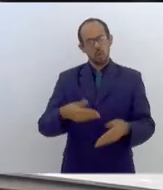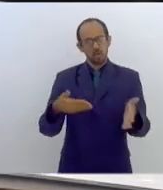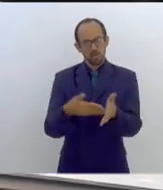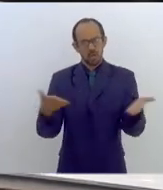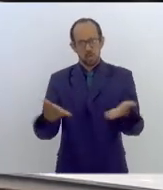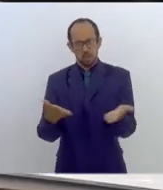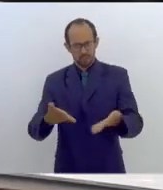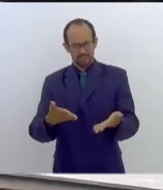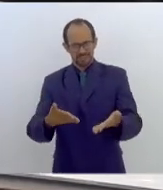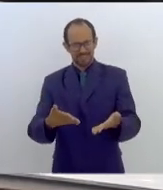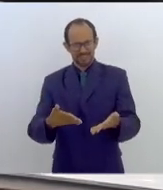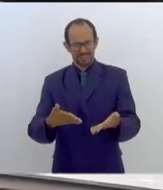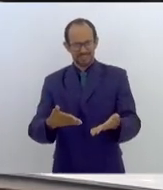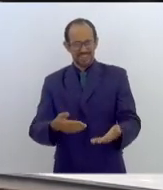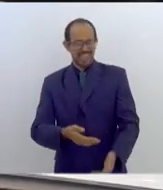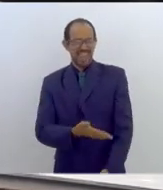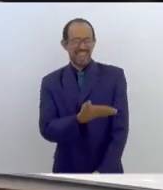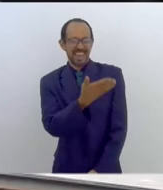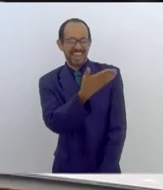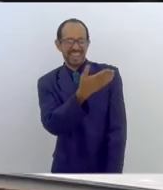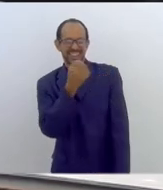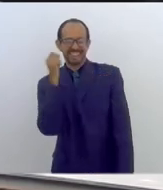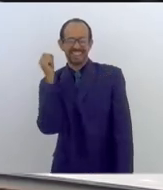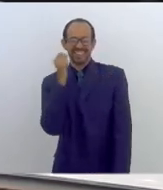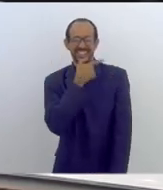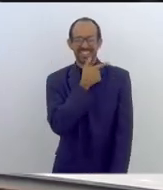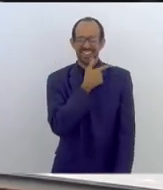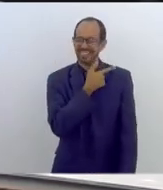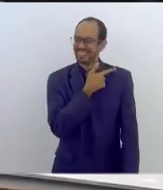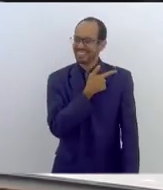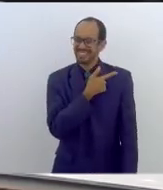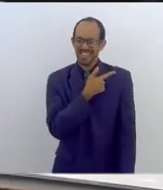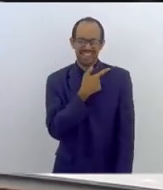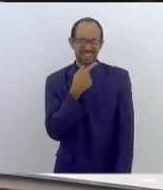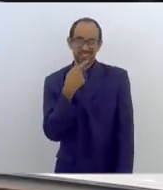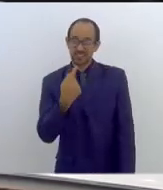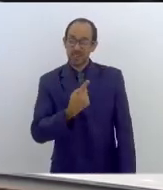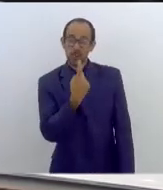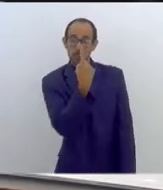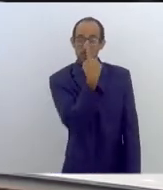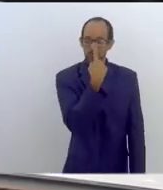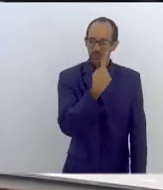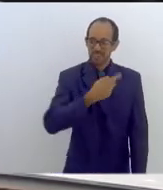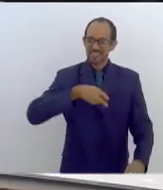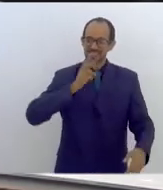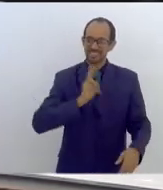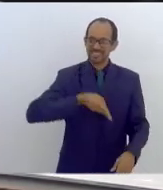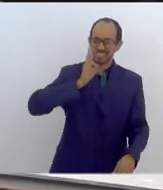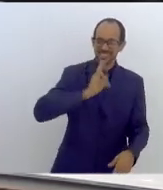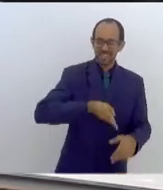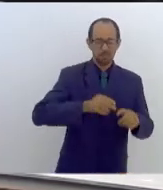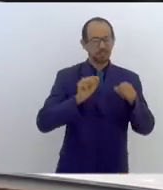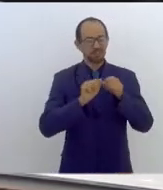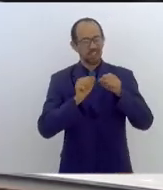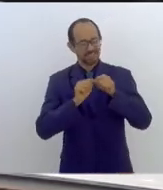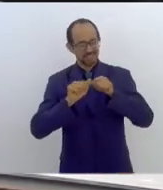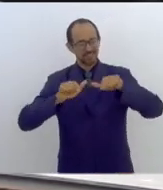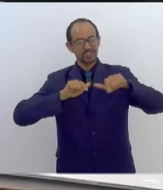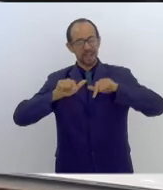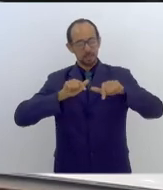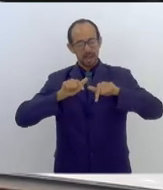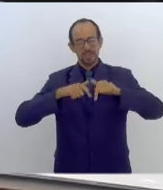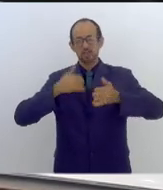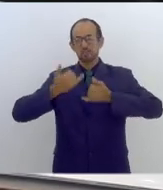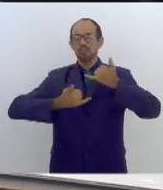um senso de humor mordais e retocável e que faziam sempre se divertido trabalhar com ele